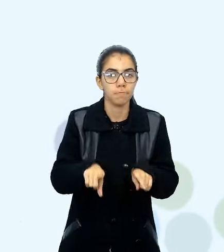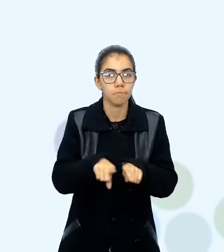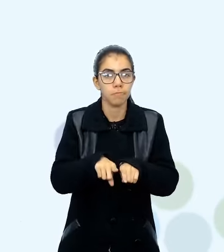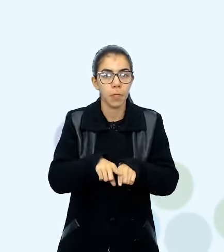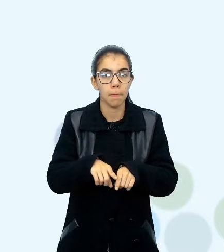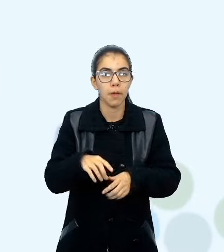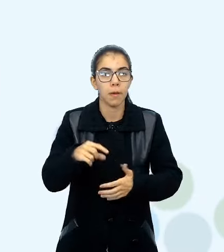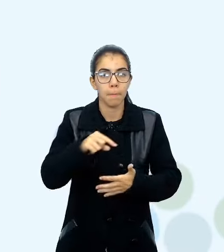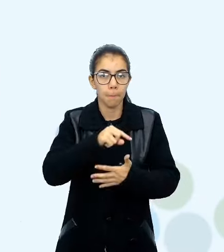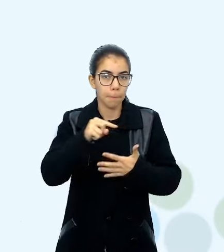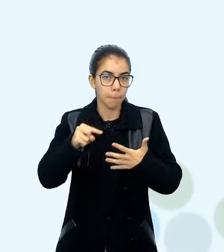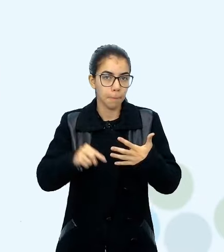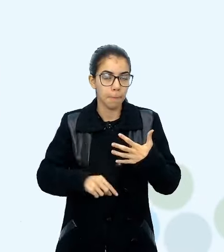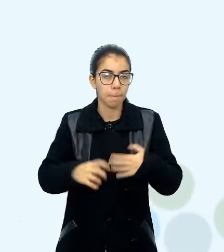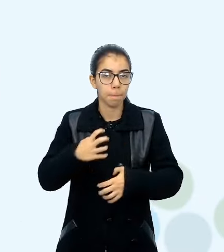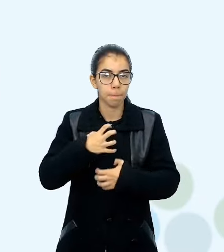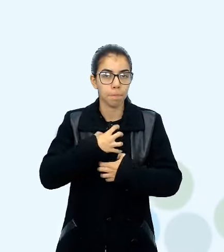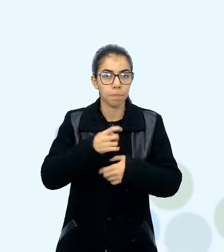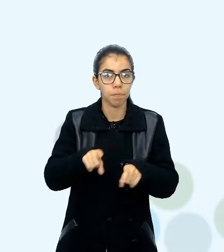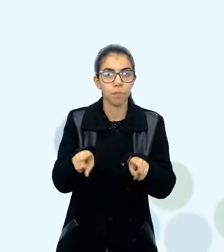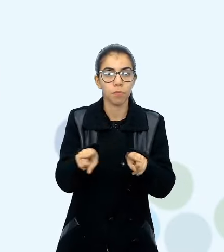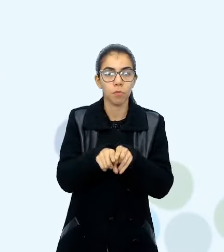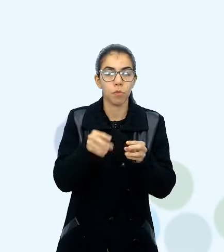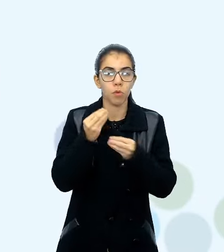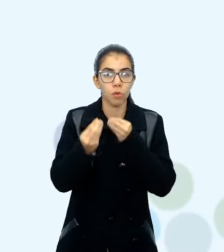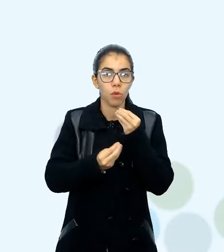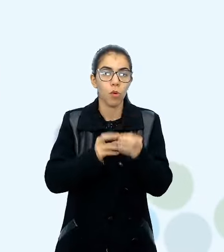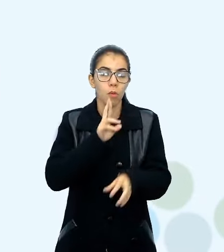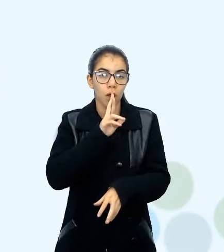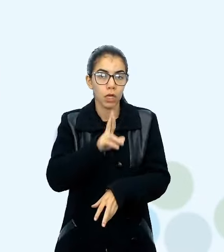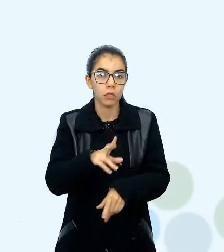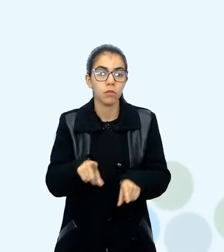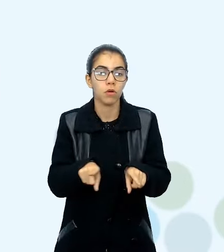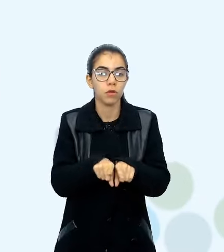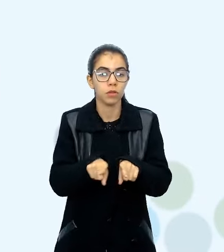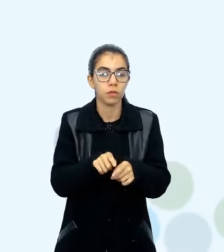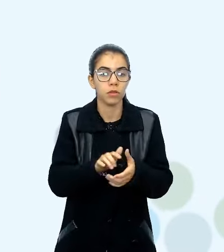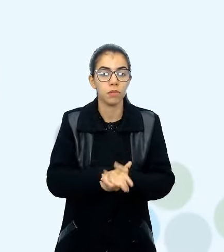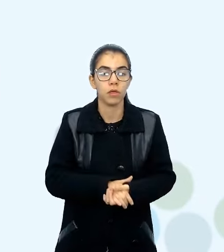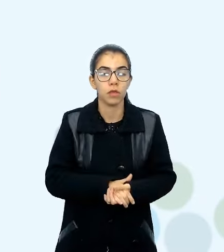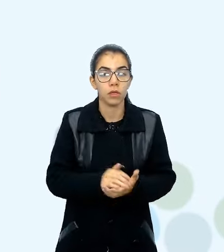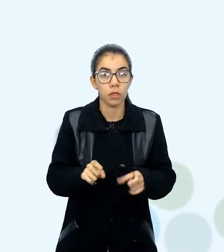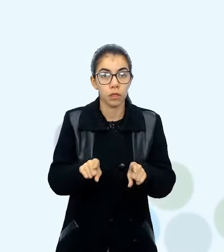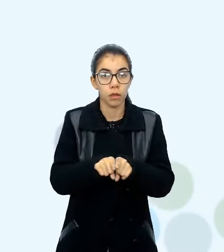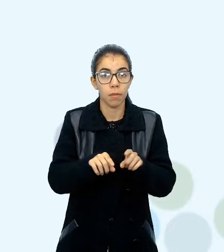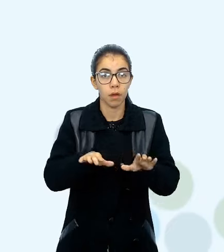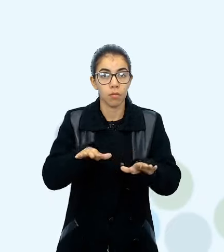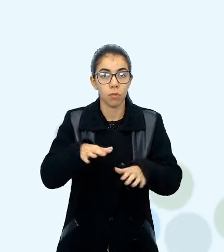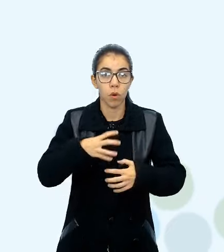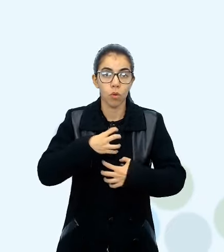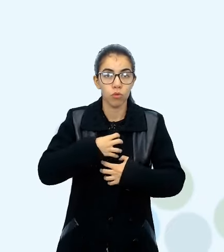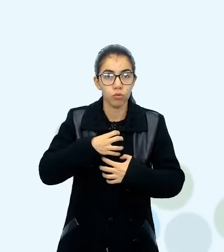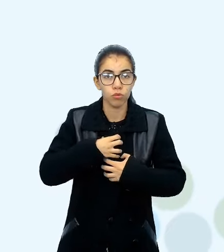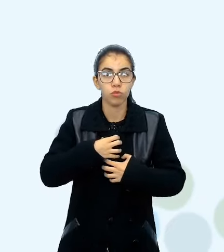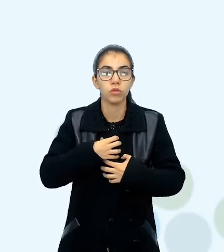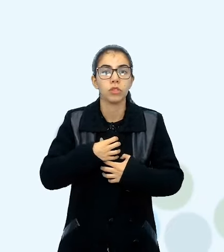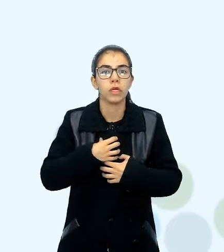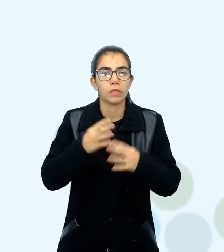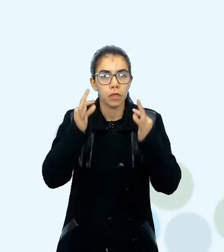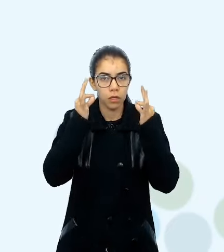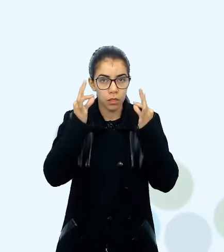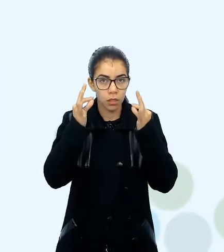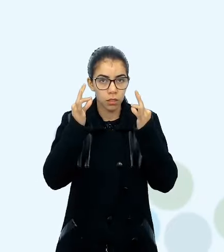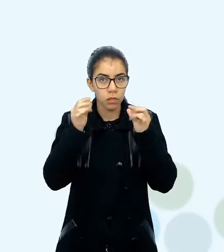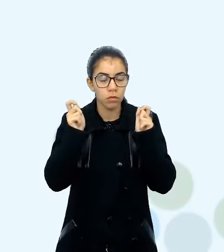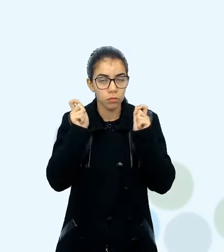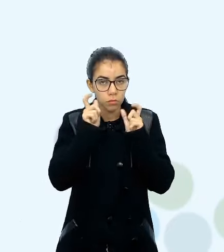sensoriais, né? No que ela quer, como que ela vai dar a resposta, né? E o estado biocomportamental dela, se ela está atenta,